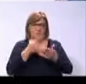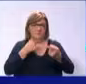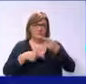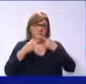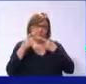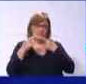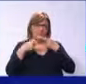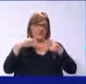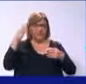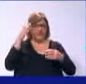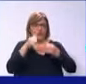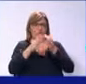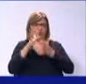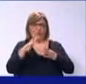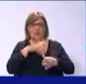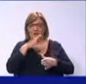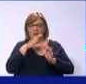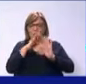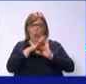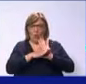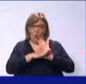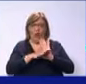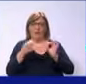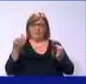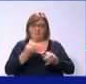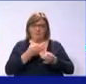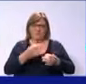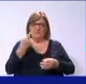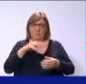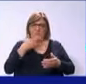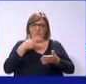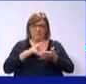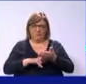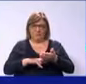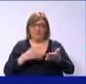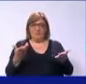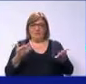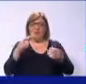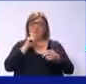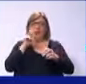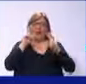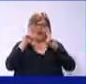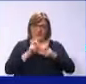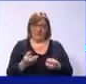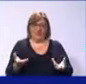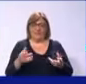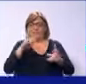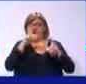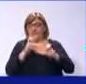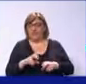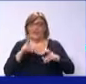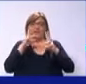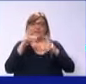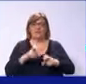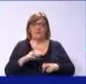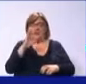portanto fazem crer que tudo o que nos dizem no comunicado é verídico que tem provas e que portanto que se veste e portanto se vestir que se